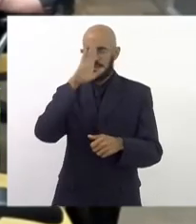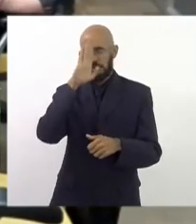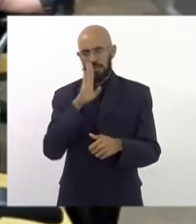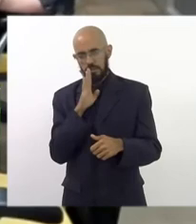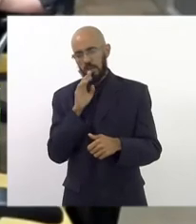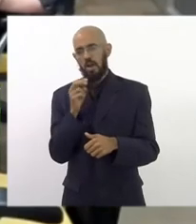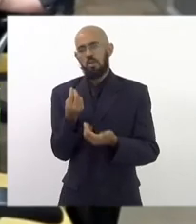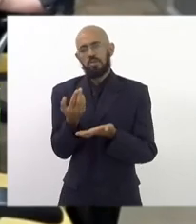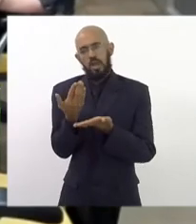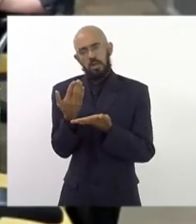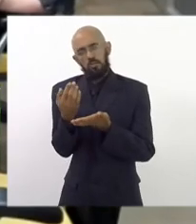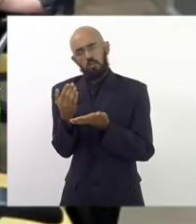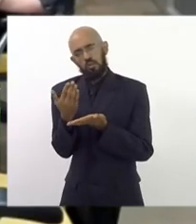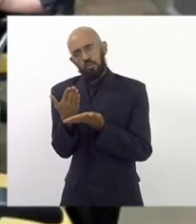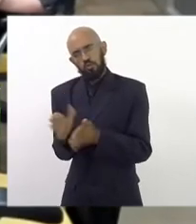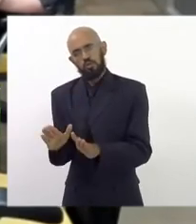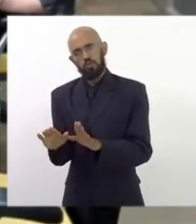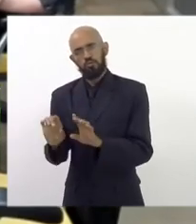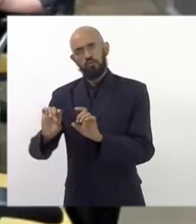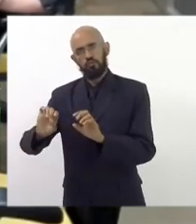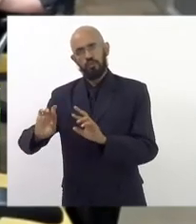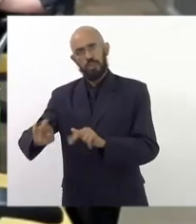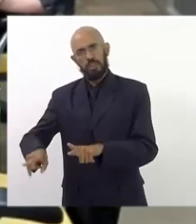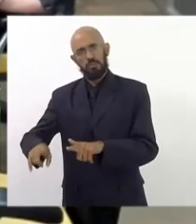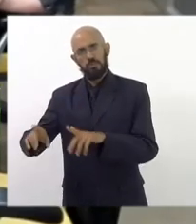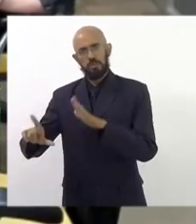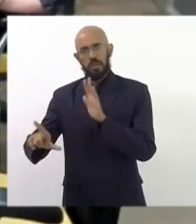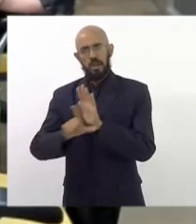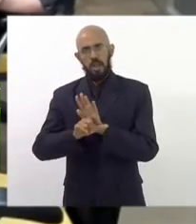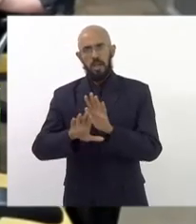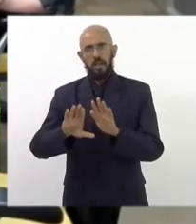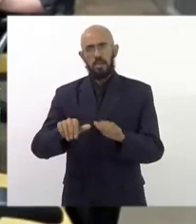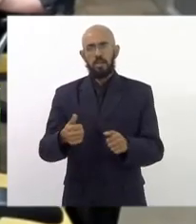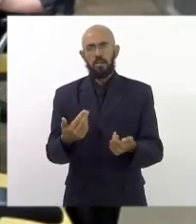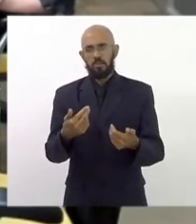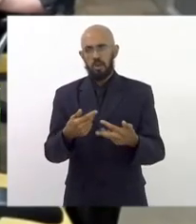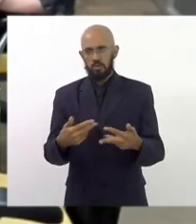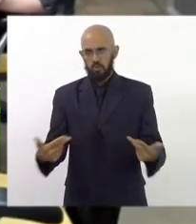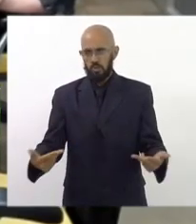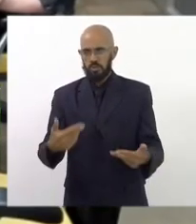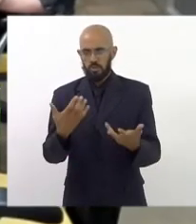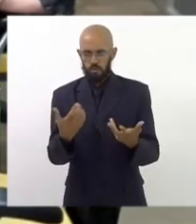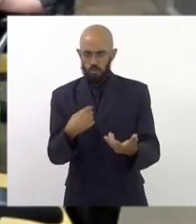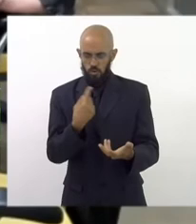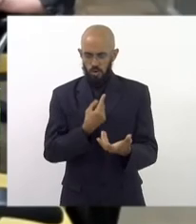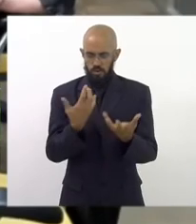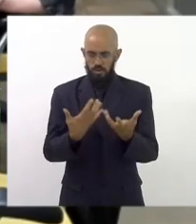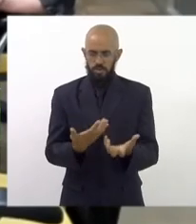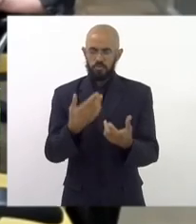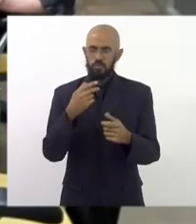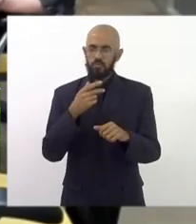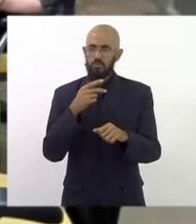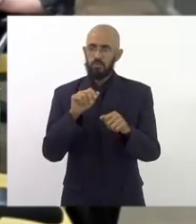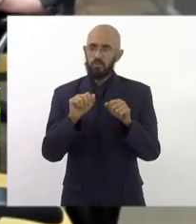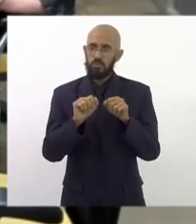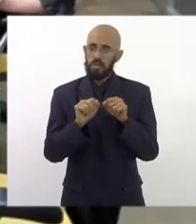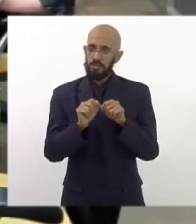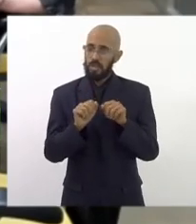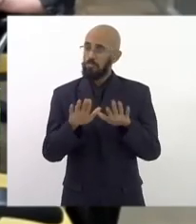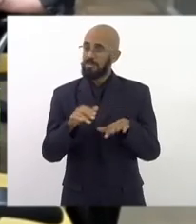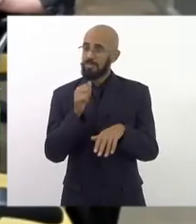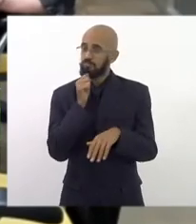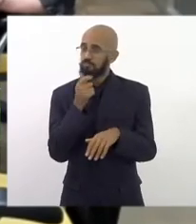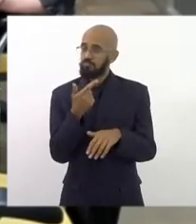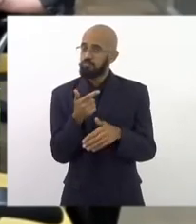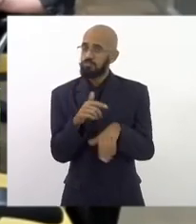presumido. Então, uma parte daquilo que a gente queria fazer, que nós tanto conversamos sobre a